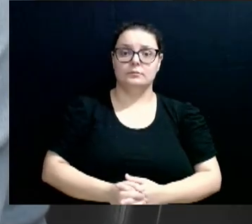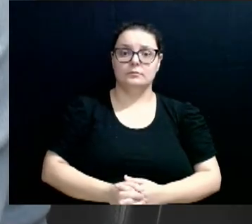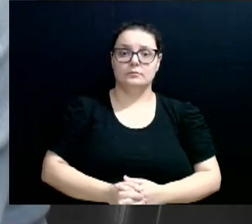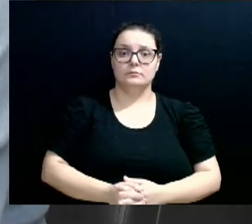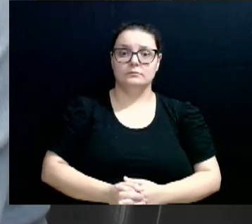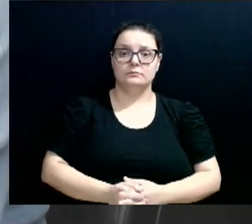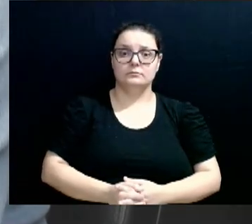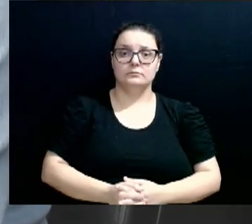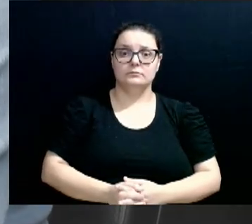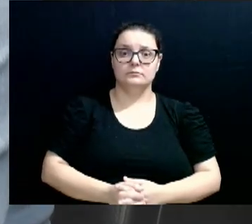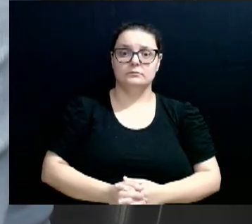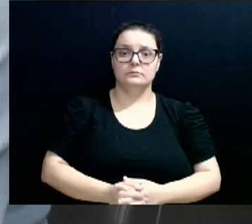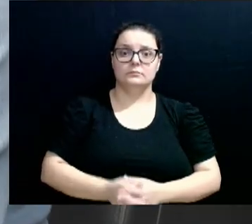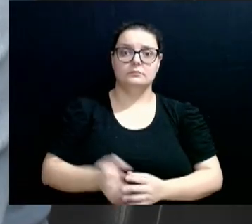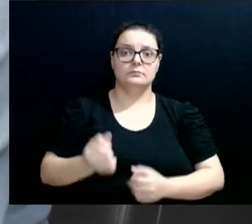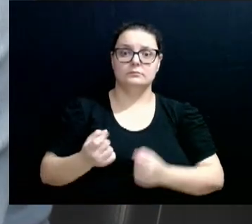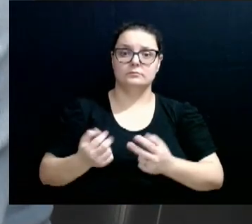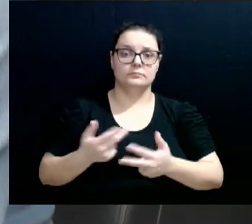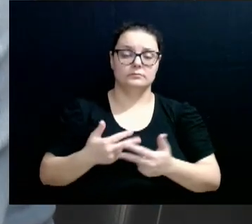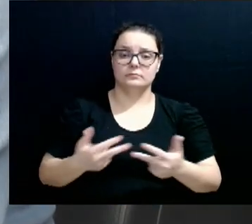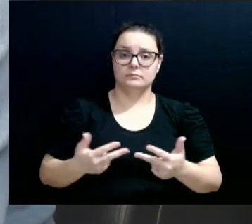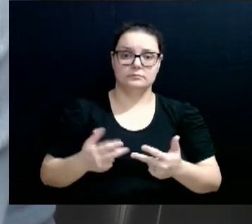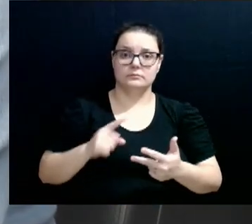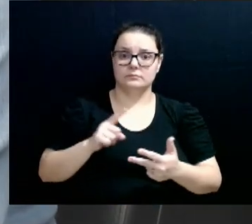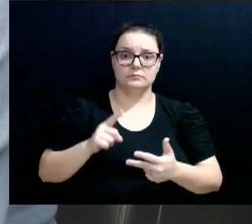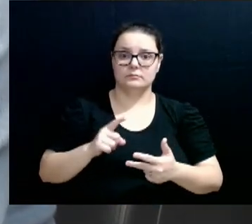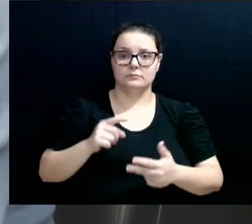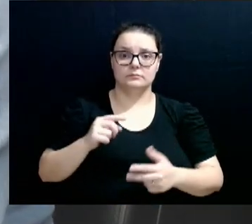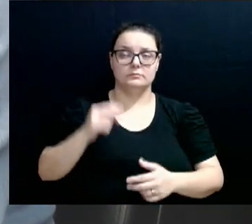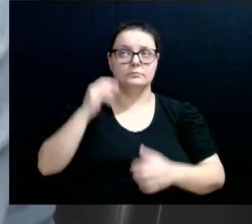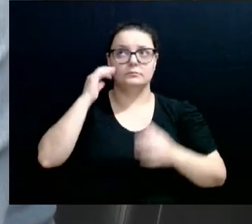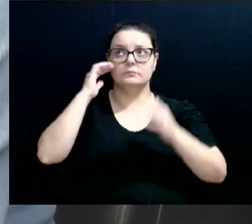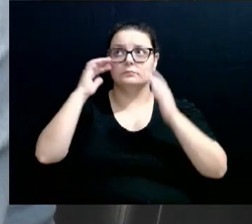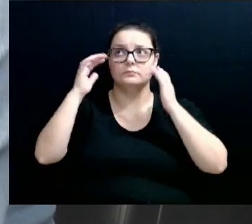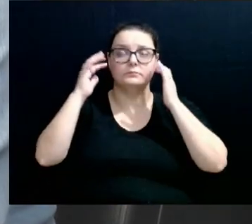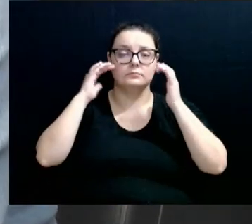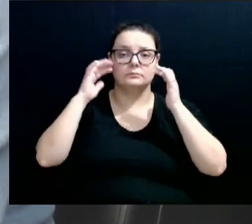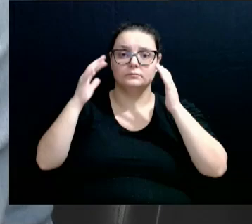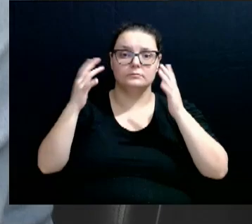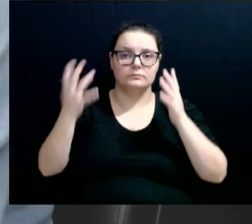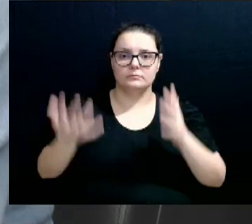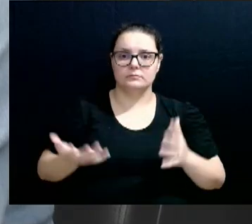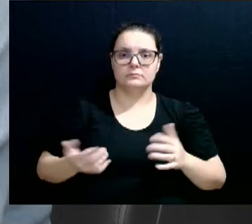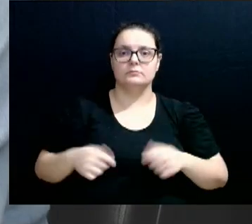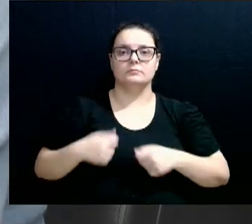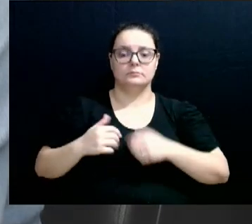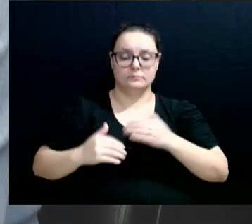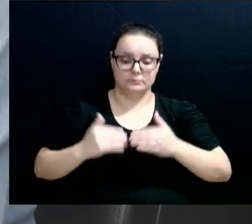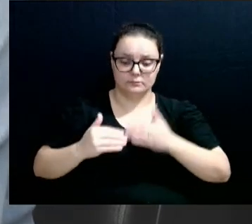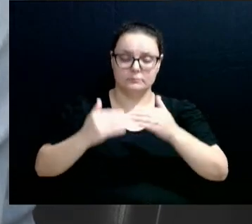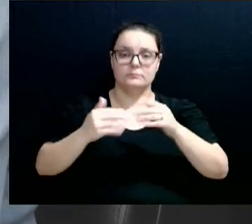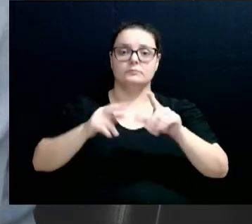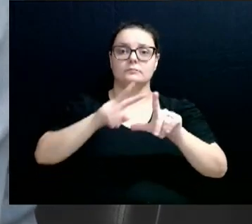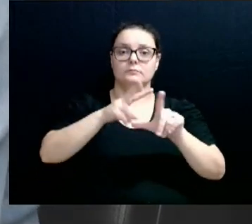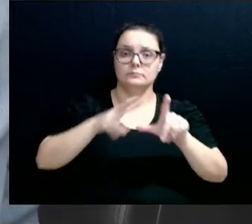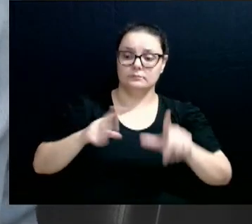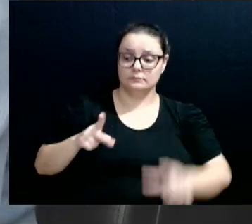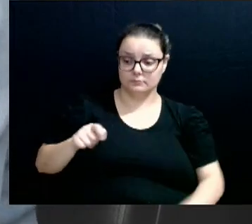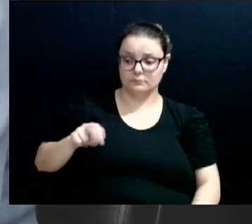algumas coisas não estão nem no horizonte. Então precisa construir o paradigma também, né?